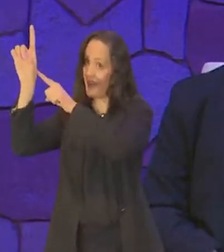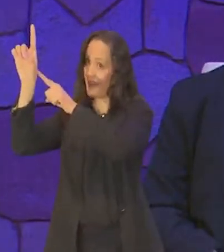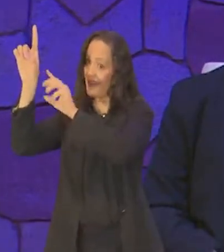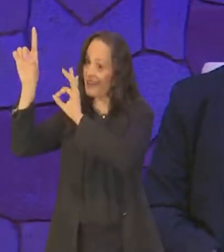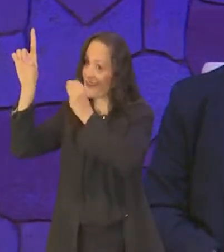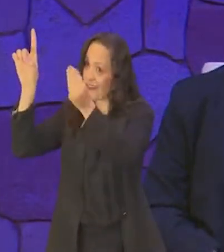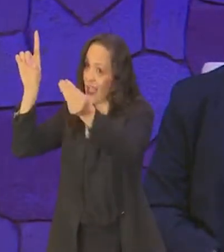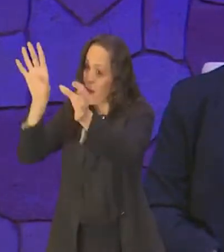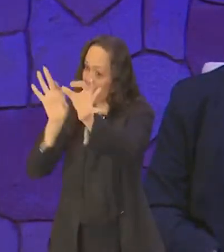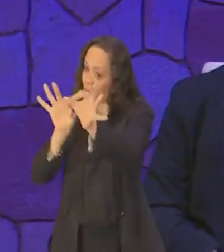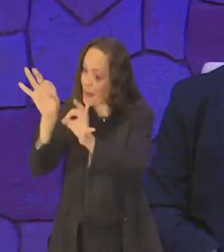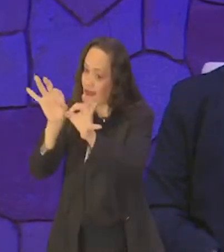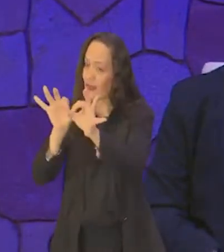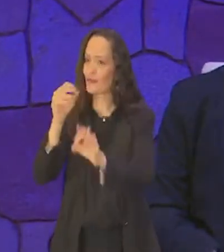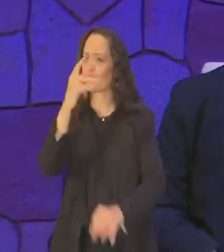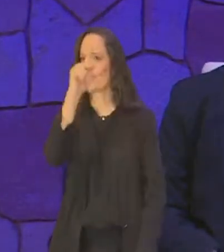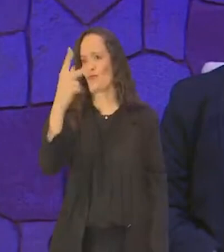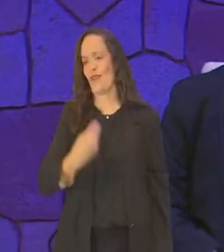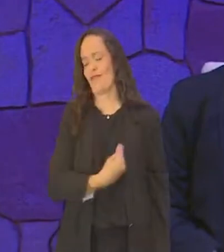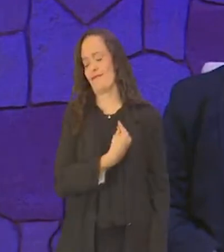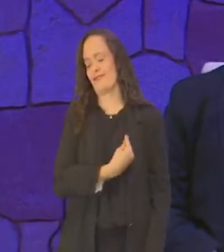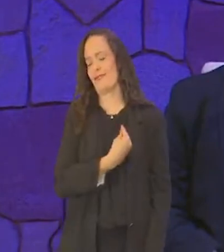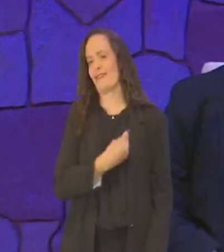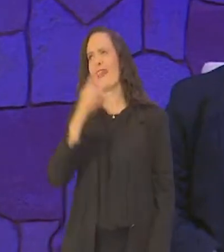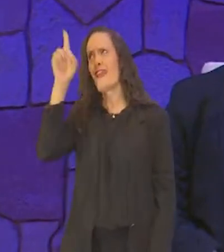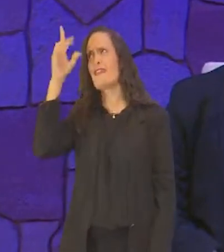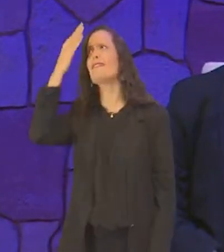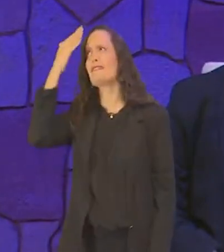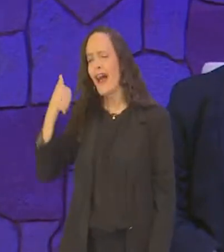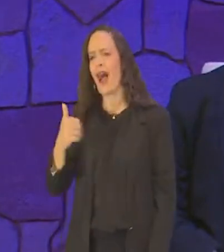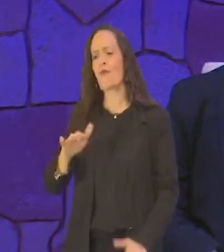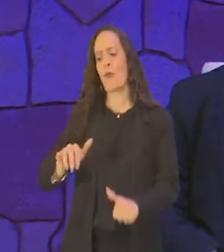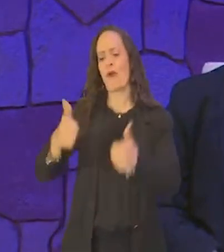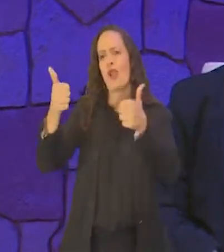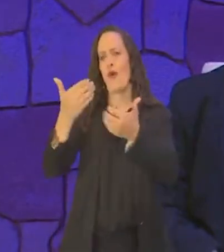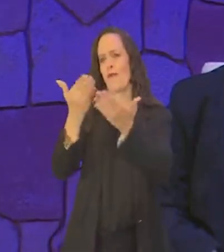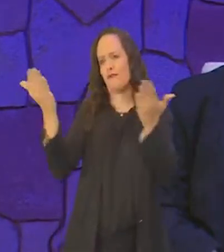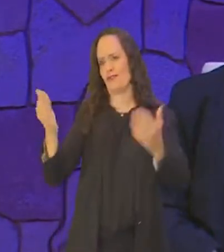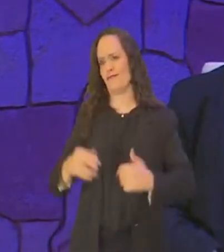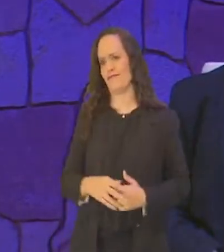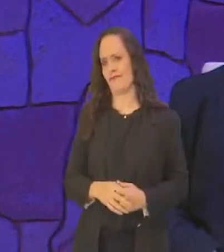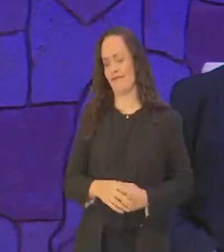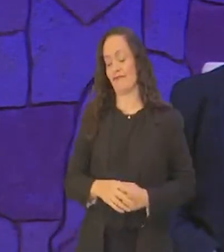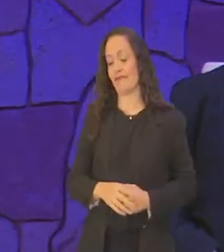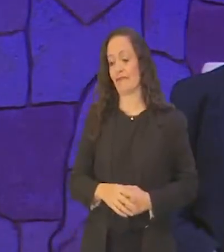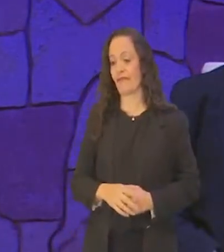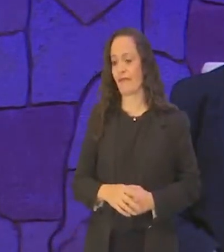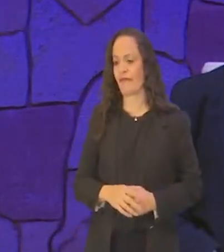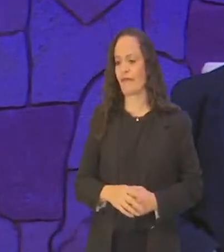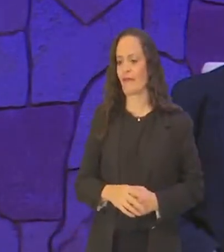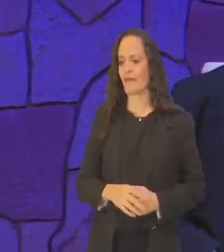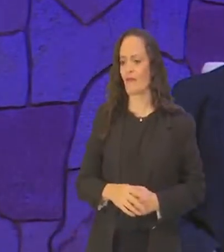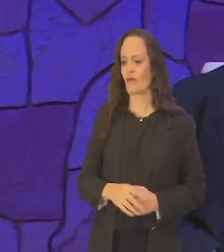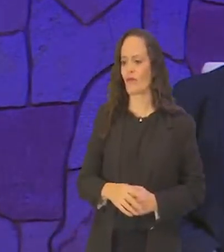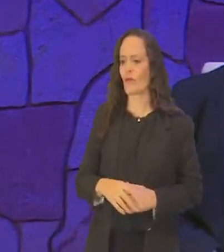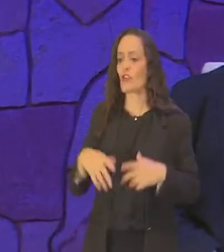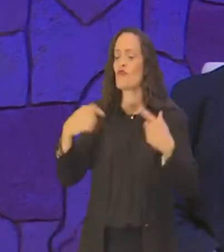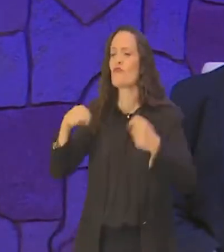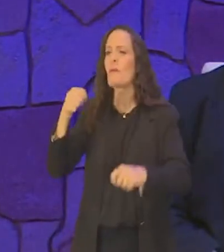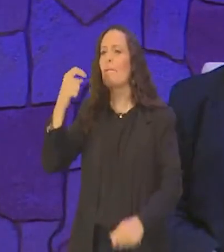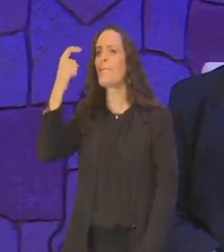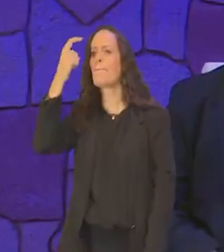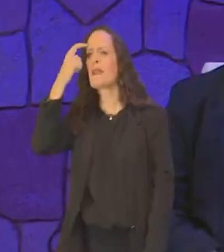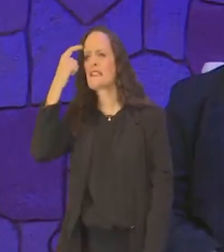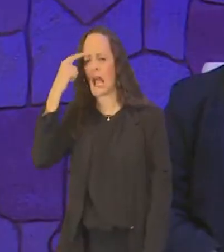planos que tenho a vosso respeito. O que pensar, vem aqui na minha mente o momento em que Deus levou o